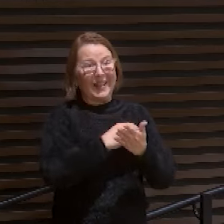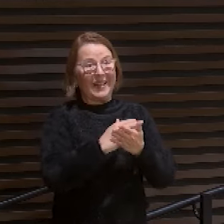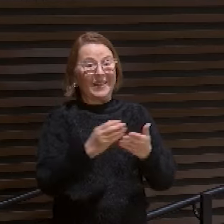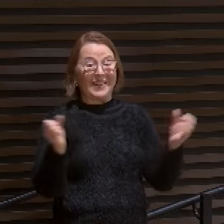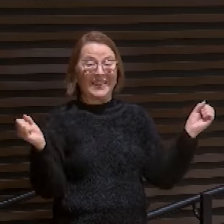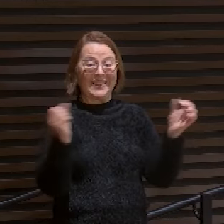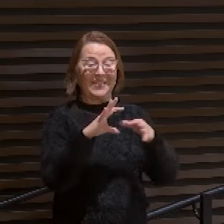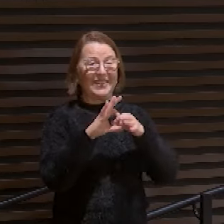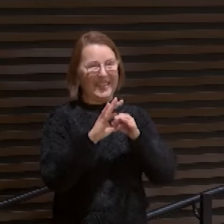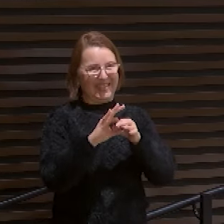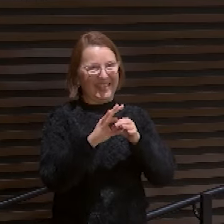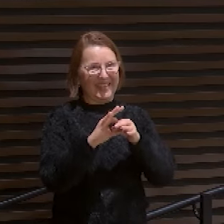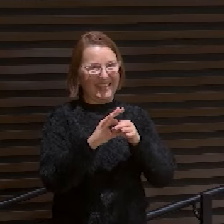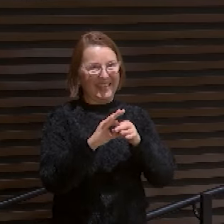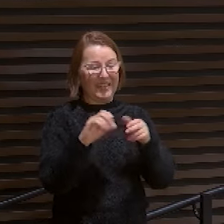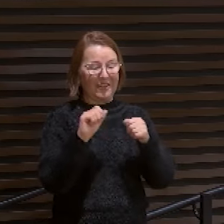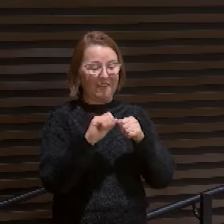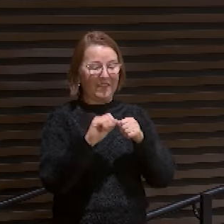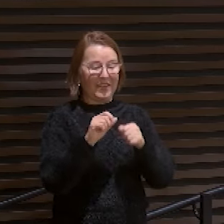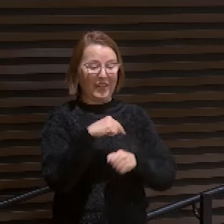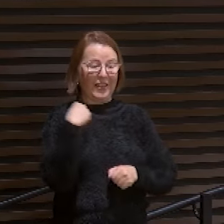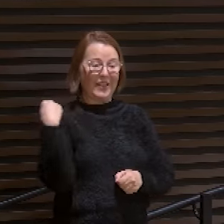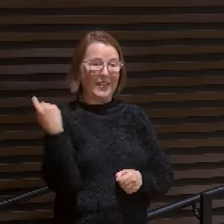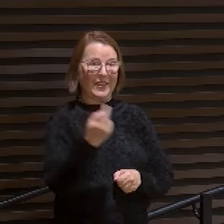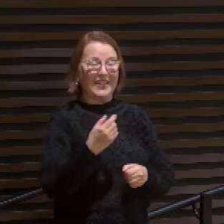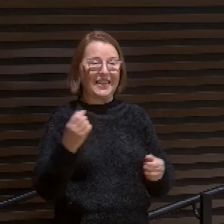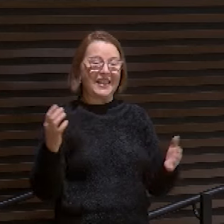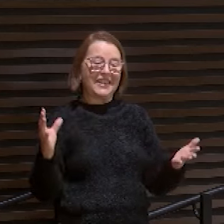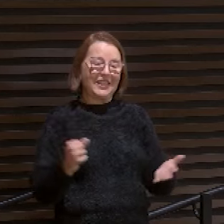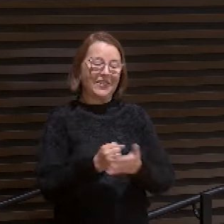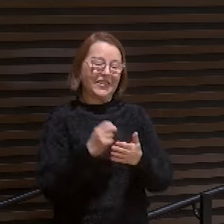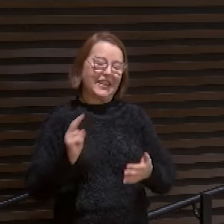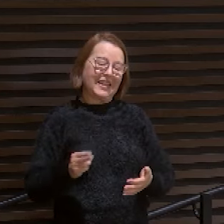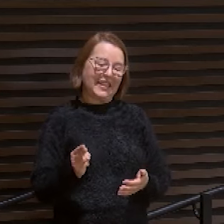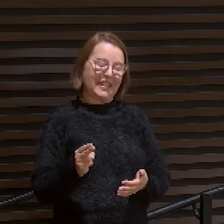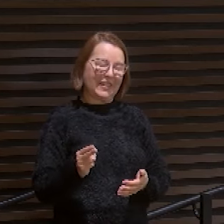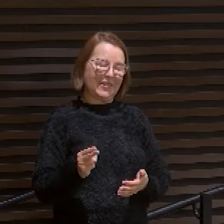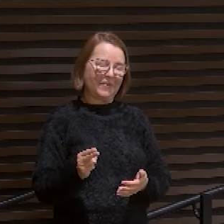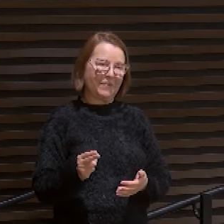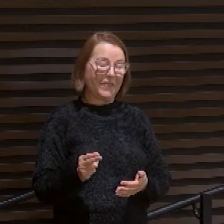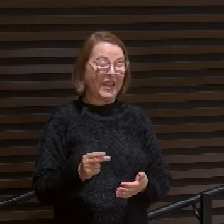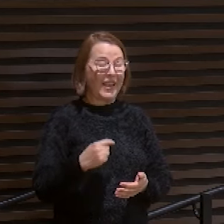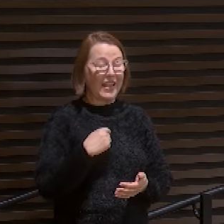nossa salvação eterna do pecado. Eu fui salvo,